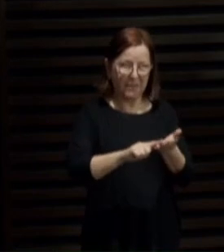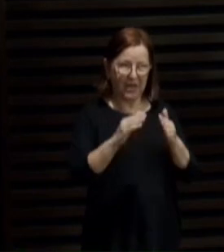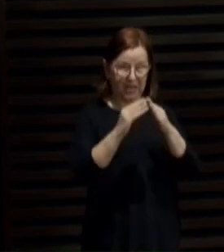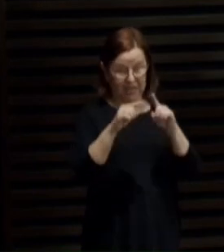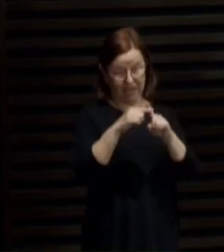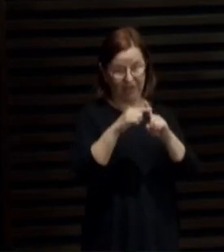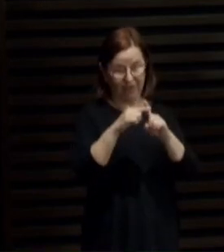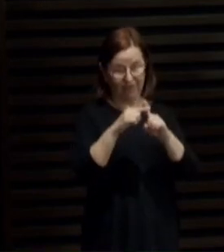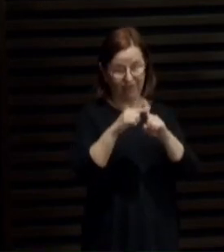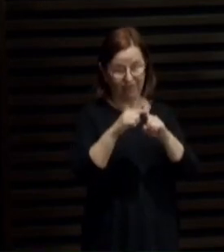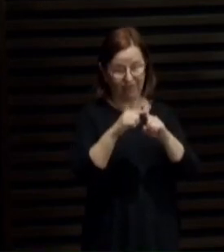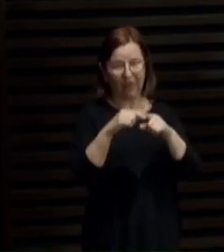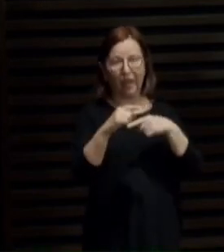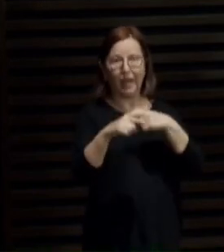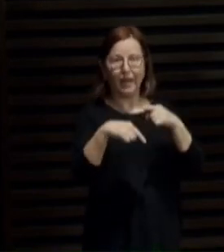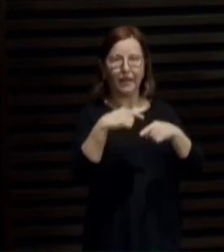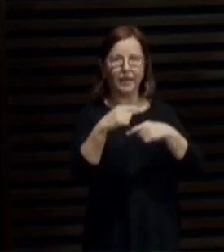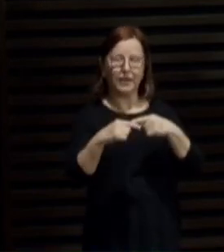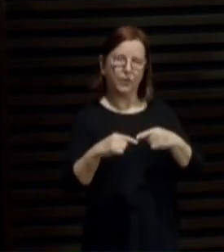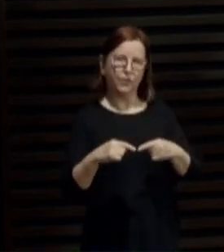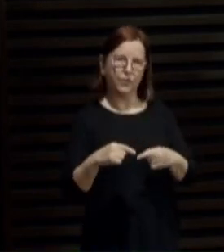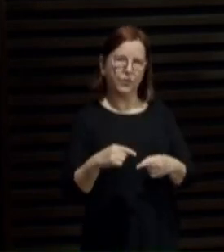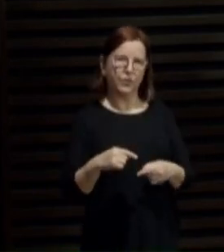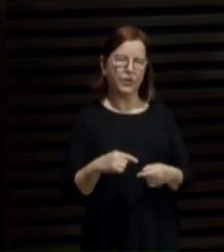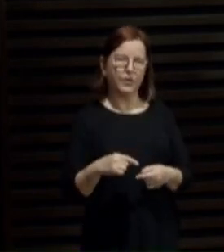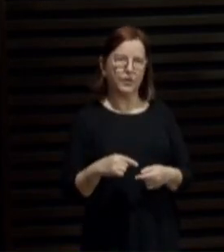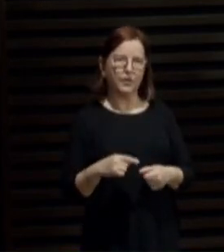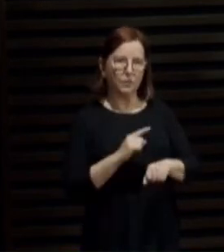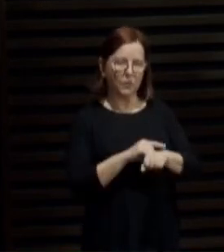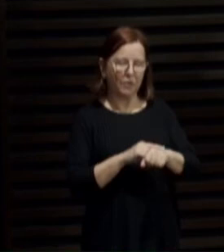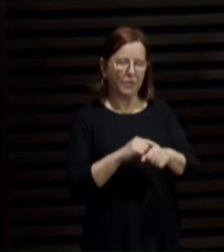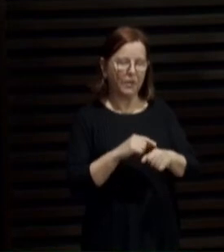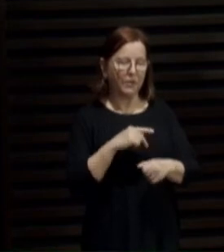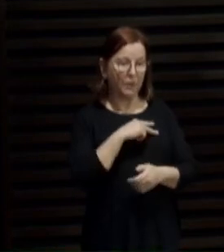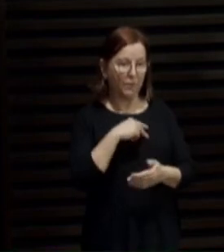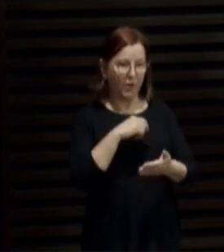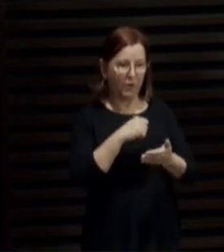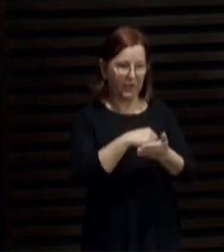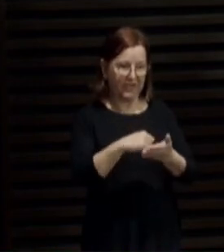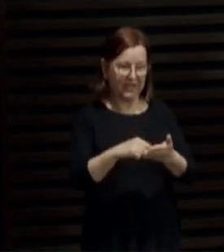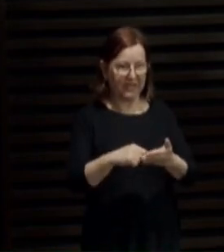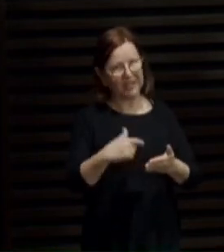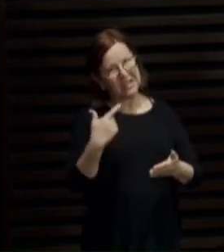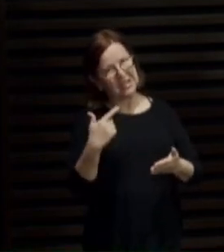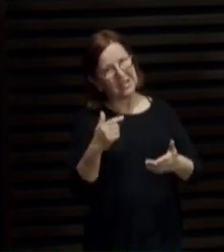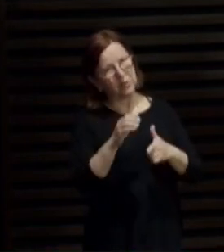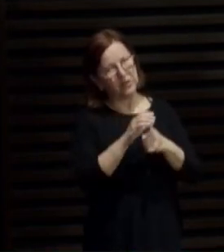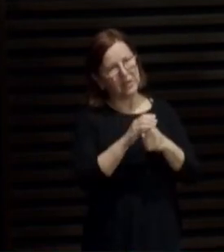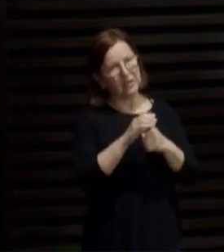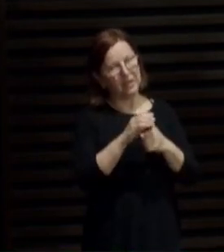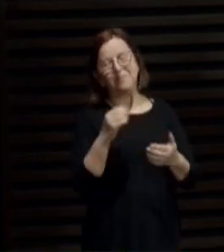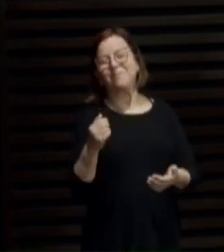Mais tarde, quando ele escreve a segunda carta, a gente não sabe se é a segunda ou a terceira, porque é